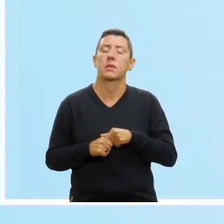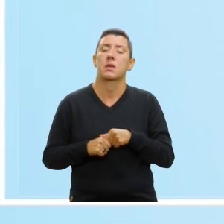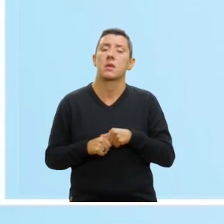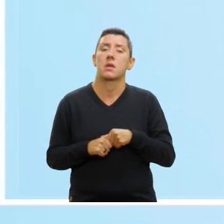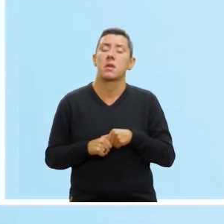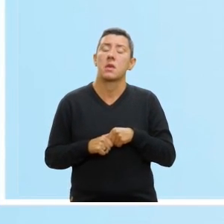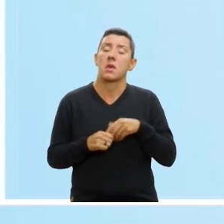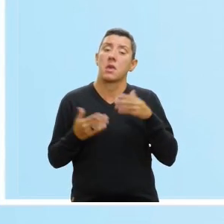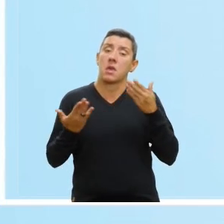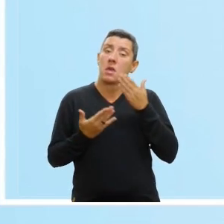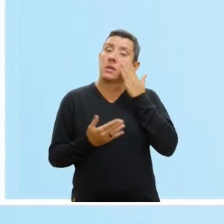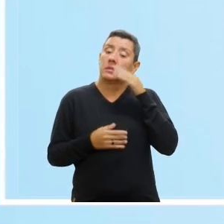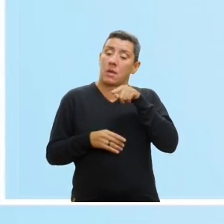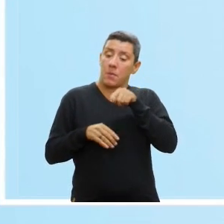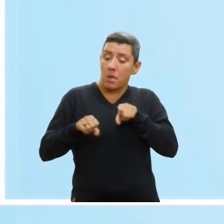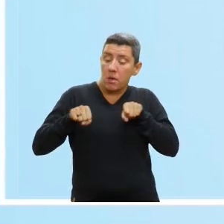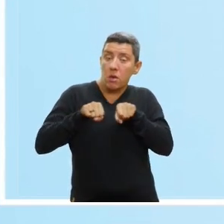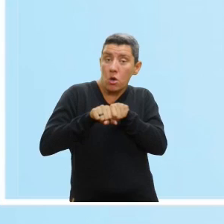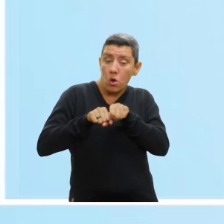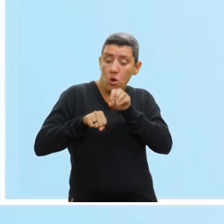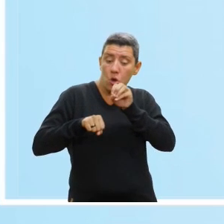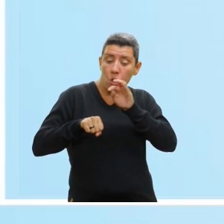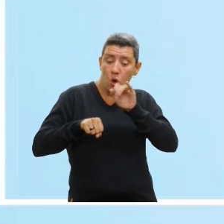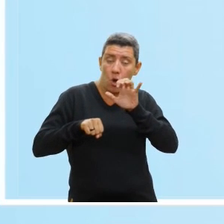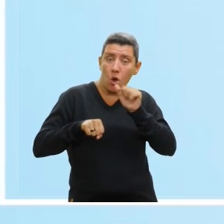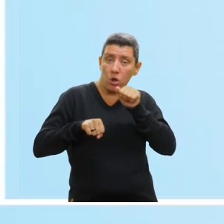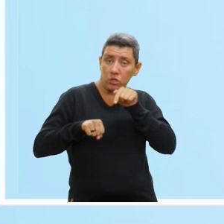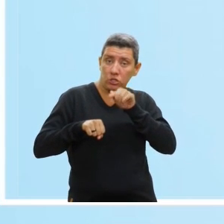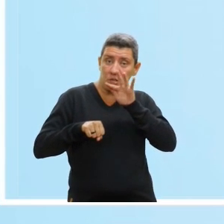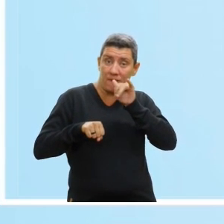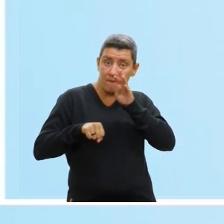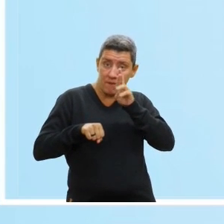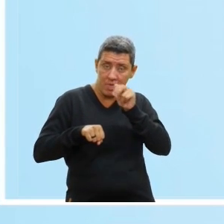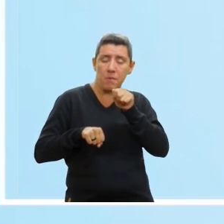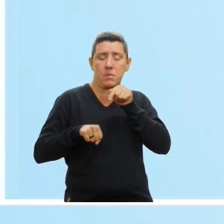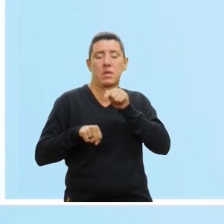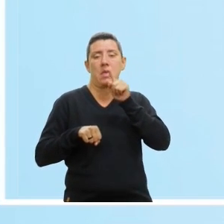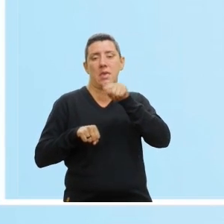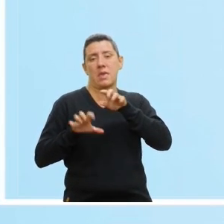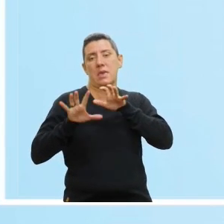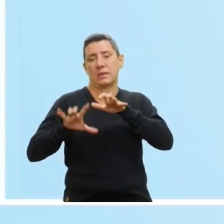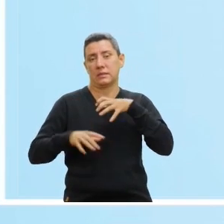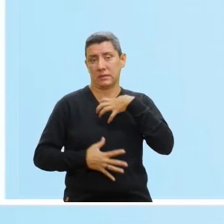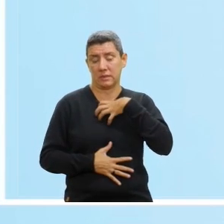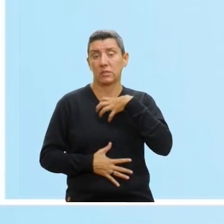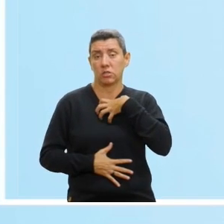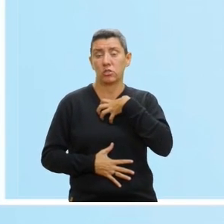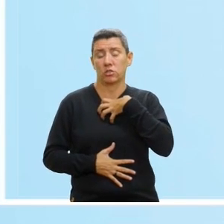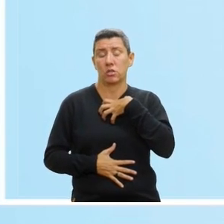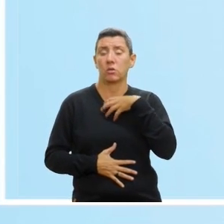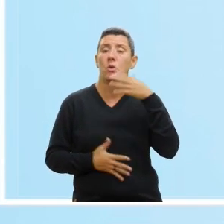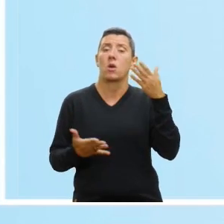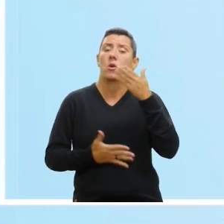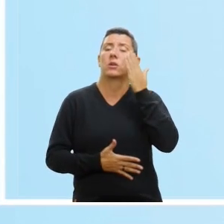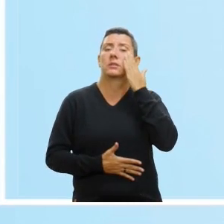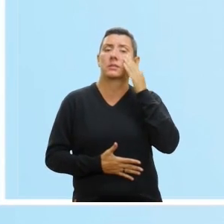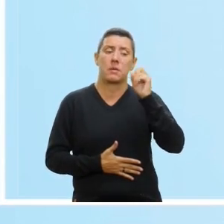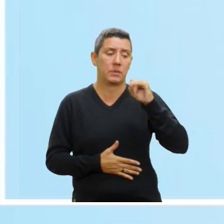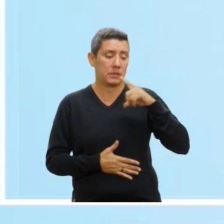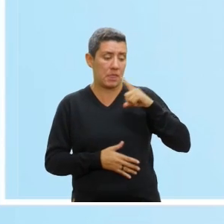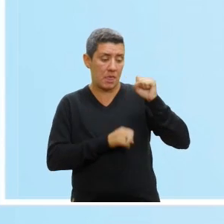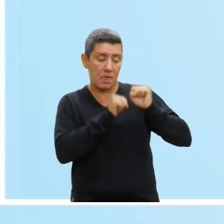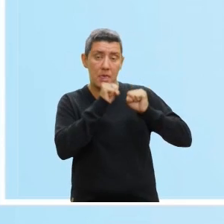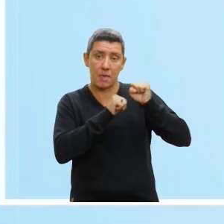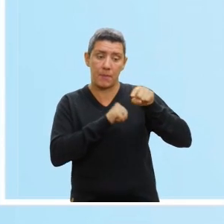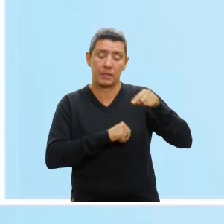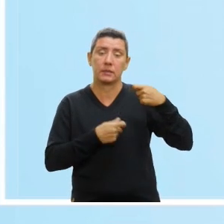com fibra ótica ela é assim, tá? E o que acontece quando a empresa, quem está fazendo essa transmissão de dados, ela